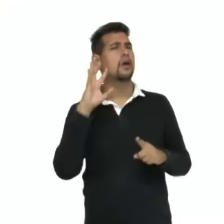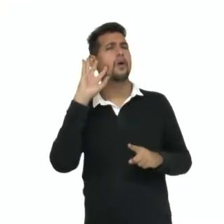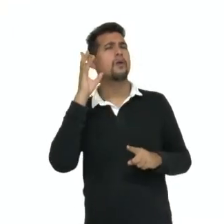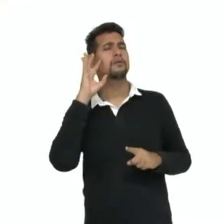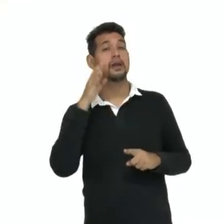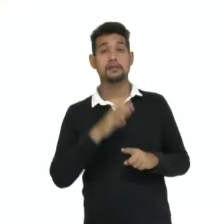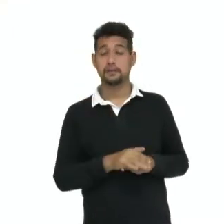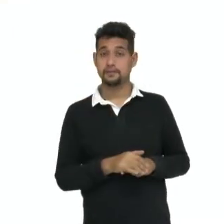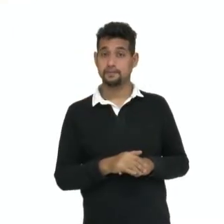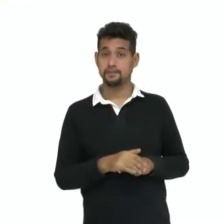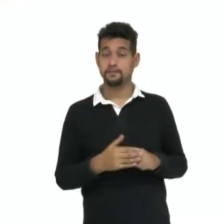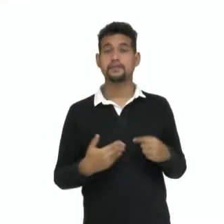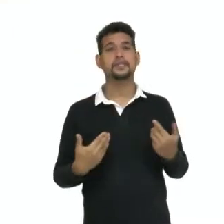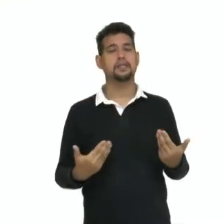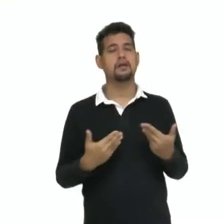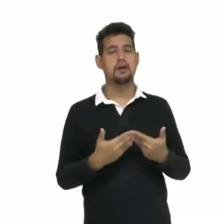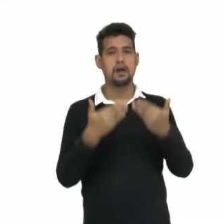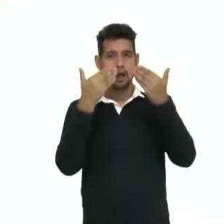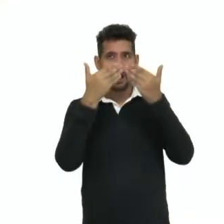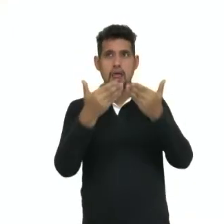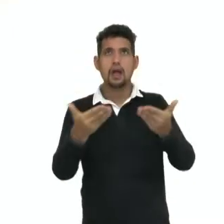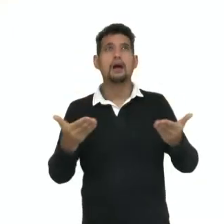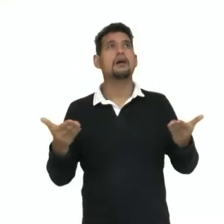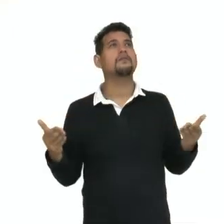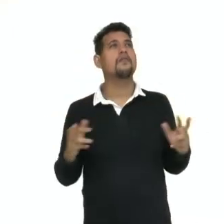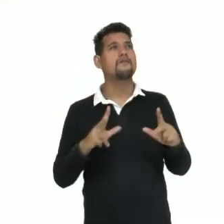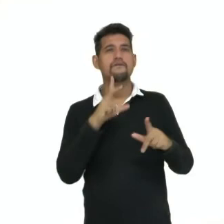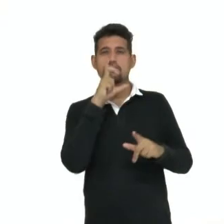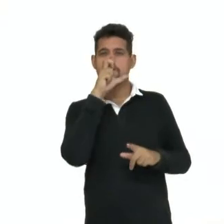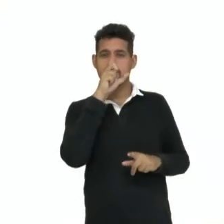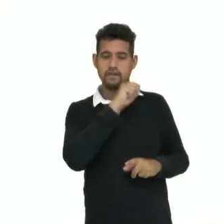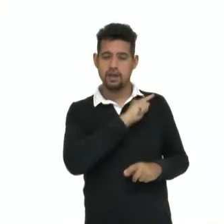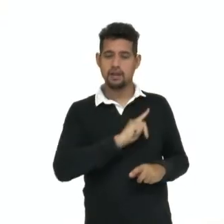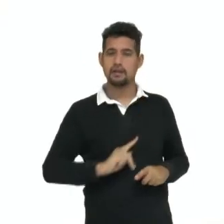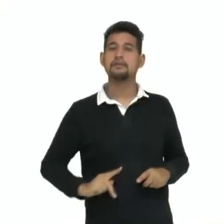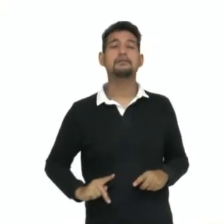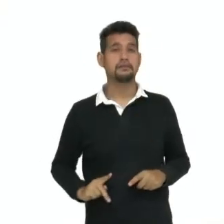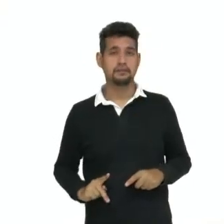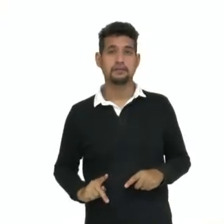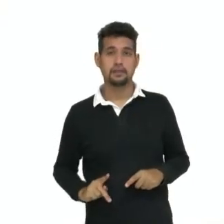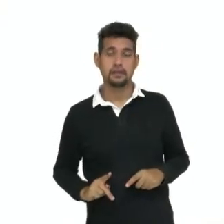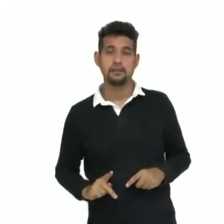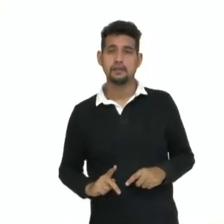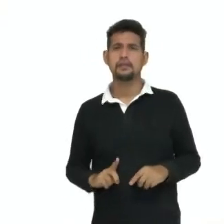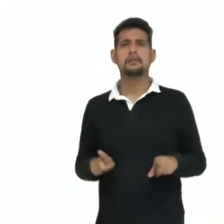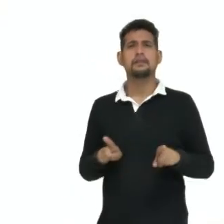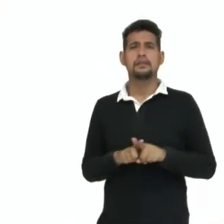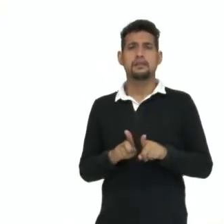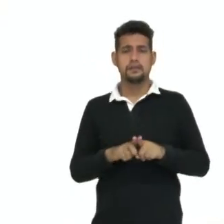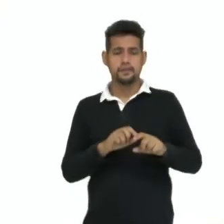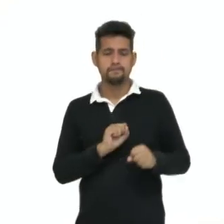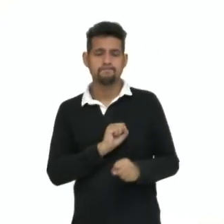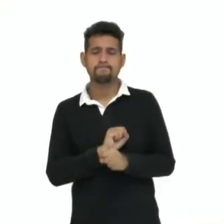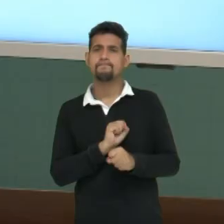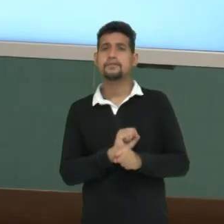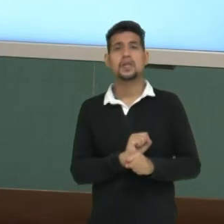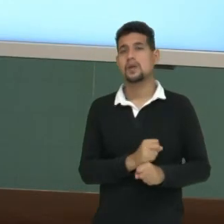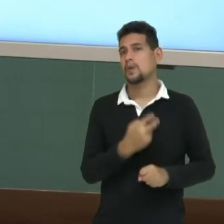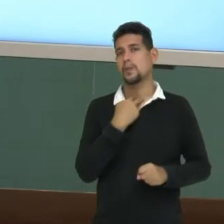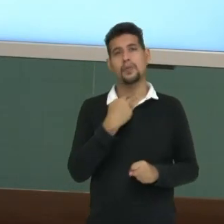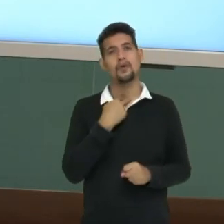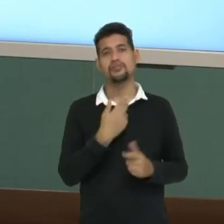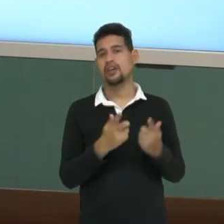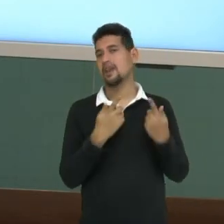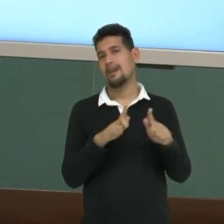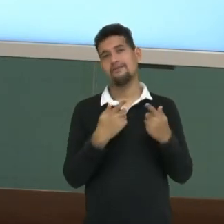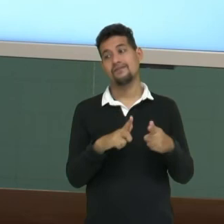trazia? Primeiro, ela ampliou muito os poderes do presidente da República e restringiu o direito de greve, basicamente